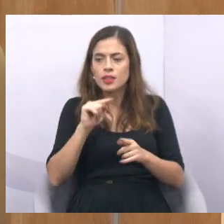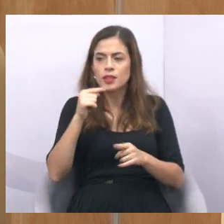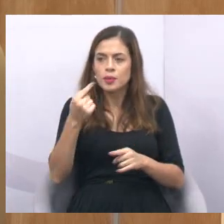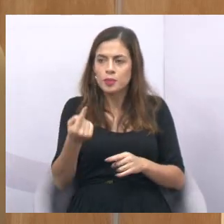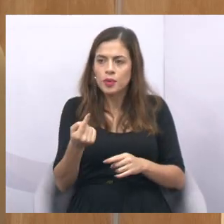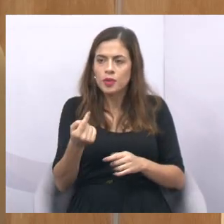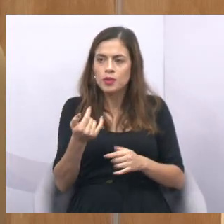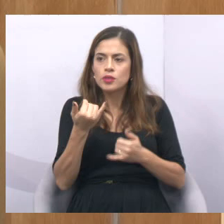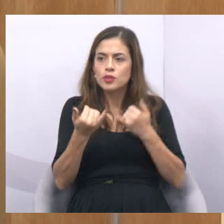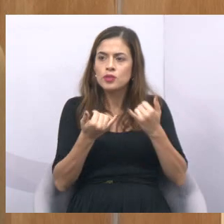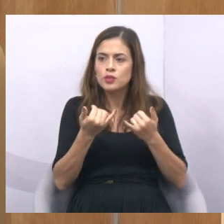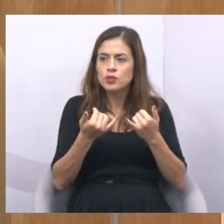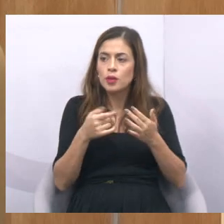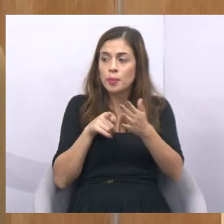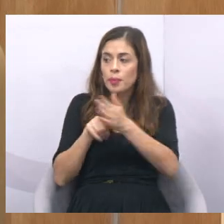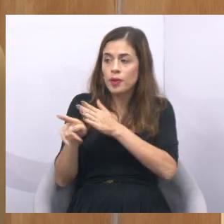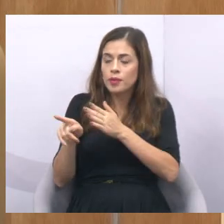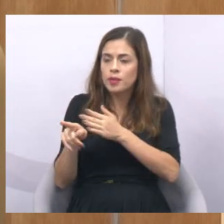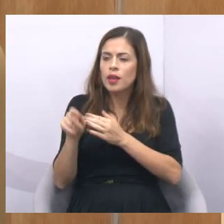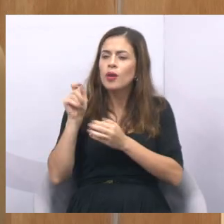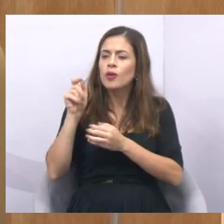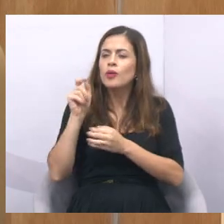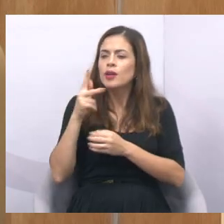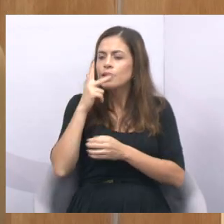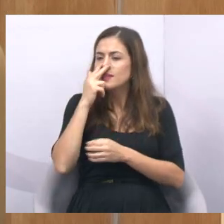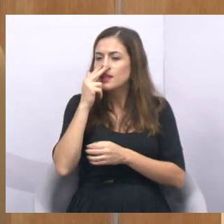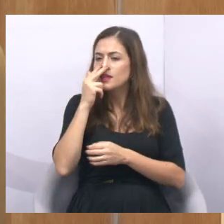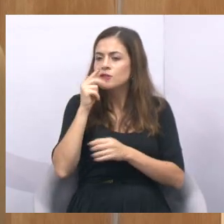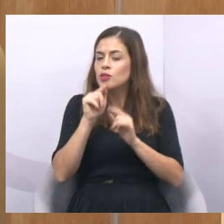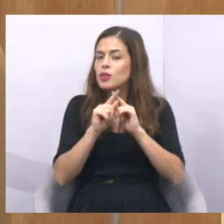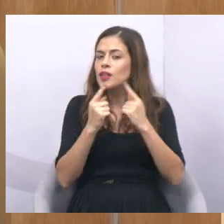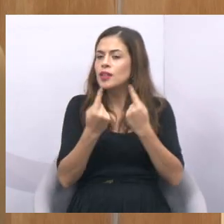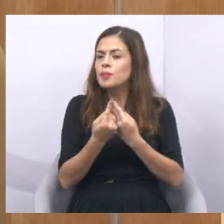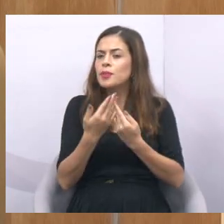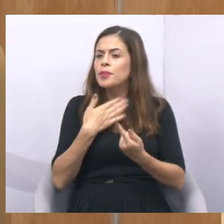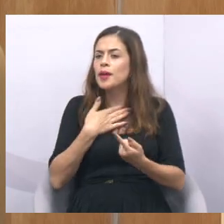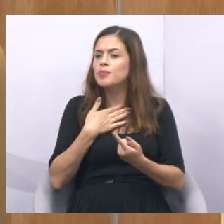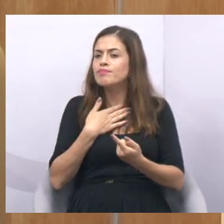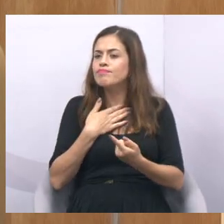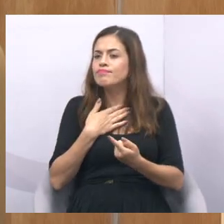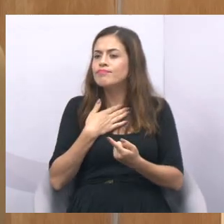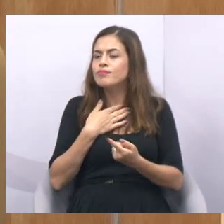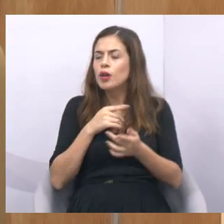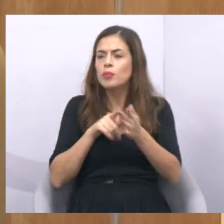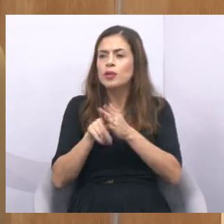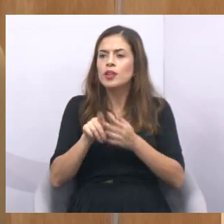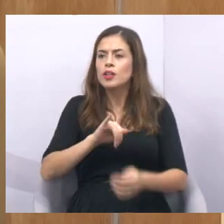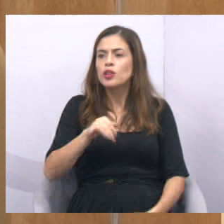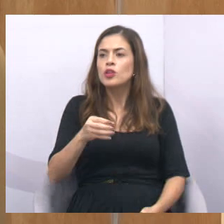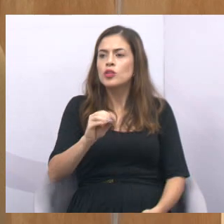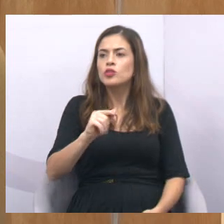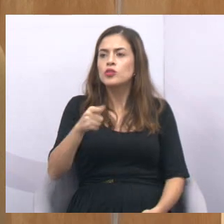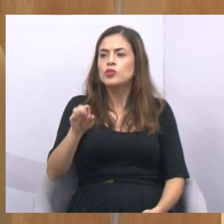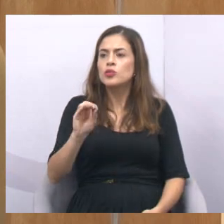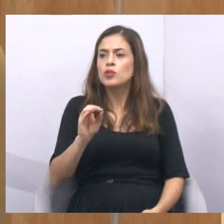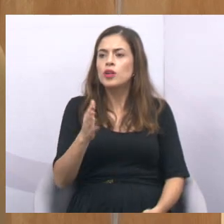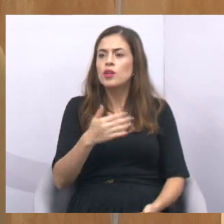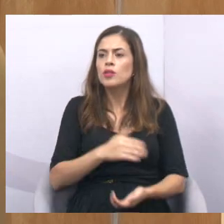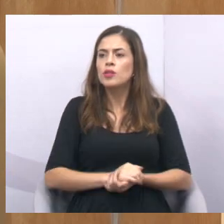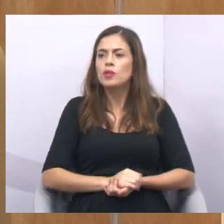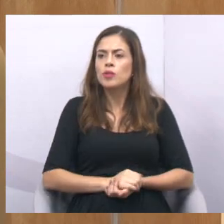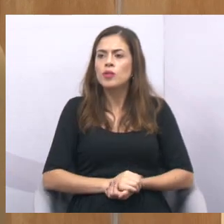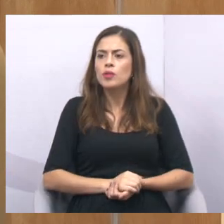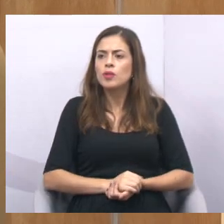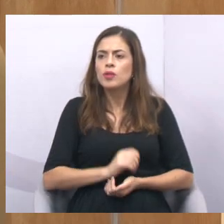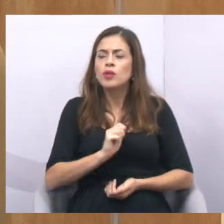time. E eu perguntei um dia lá em Jundiaí, justamente, para ele, chamado João Francisco Braz. Falei, Braz, o que você achou